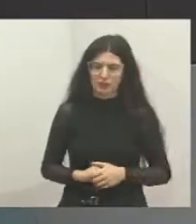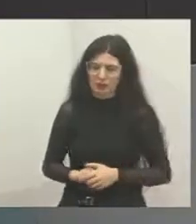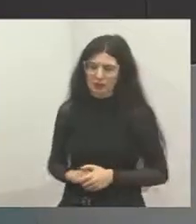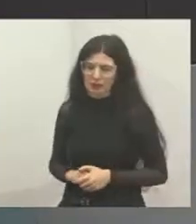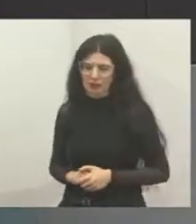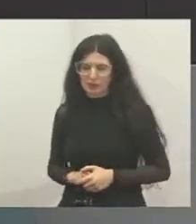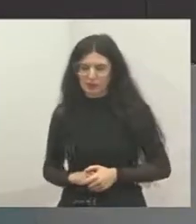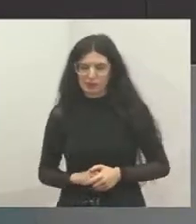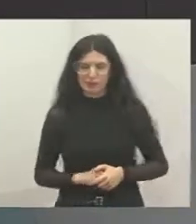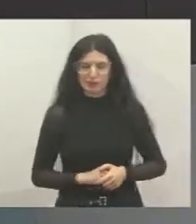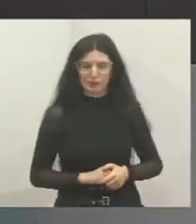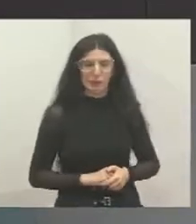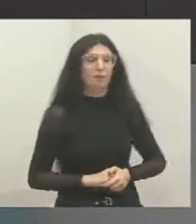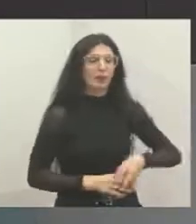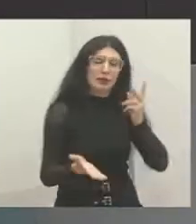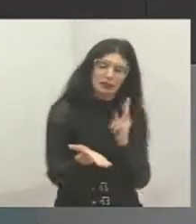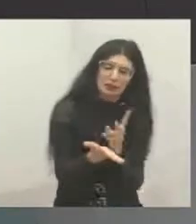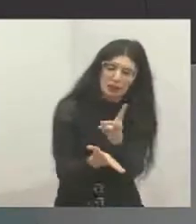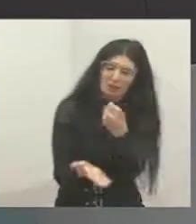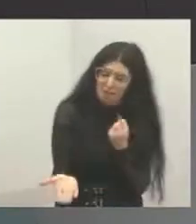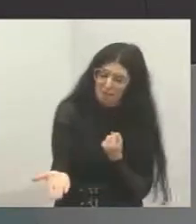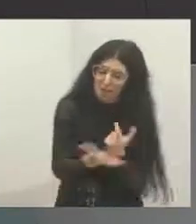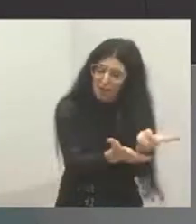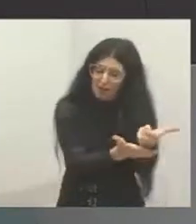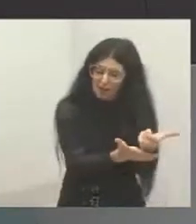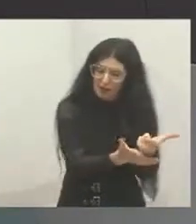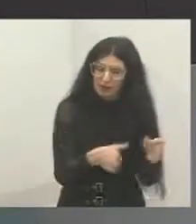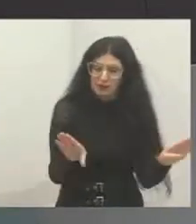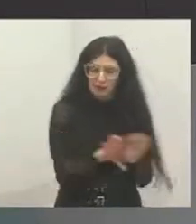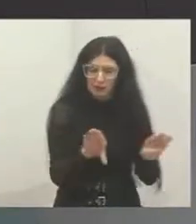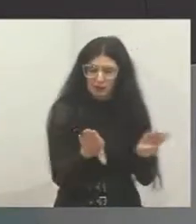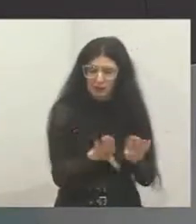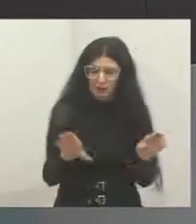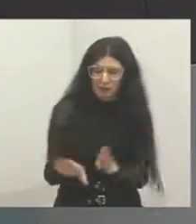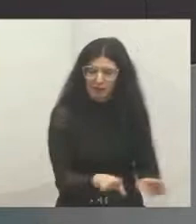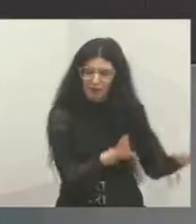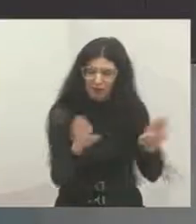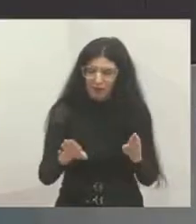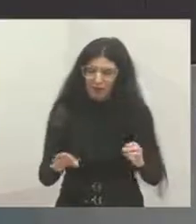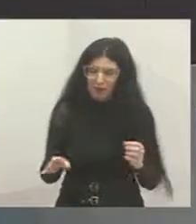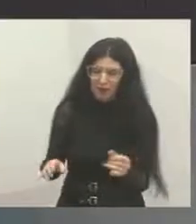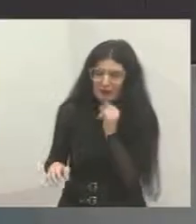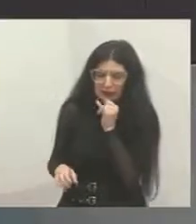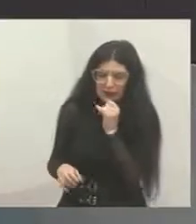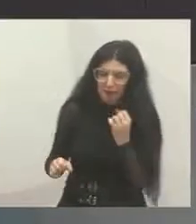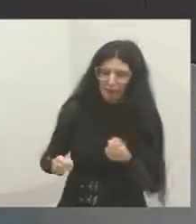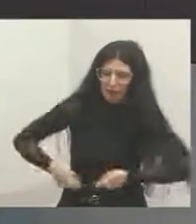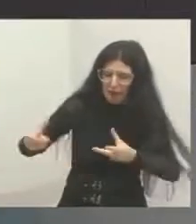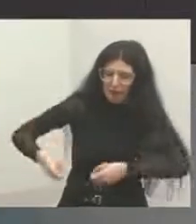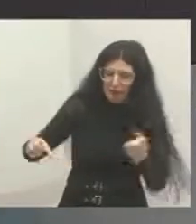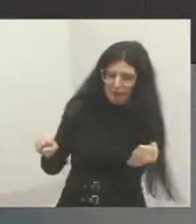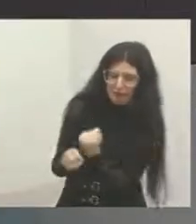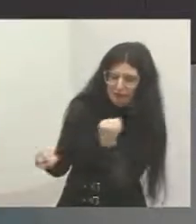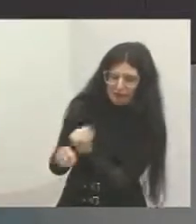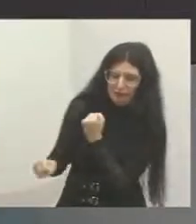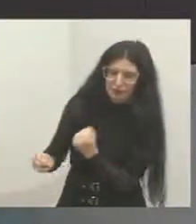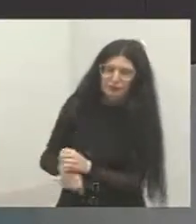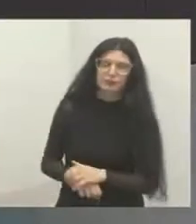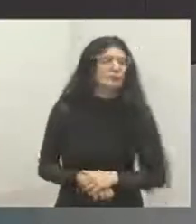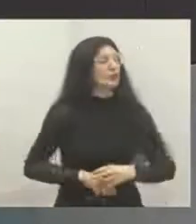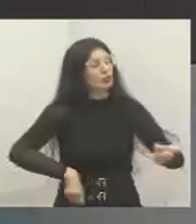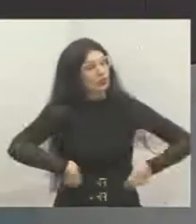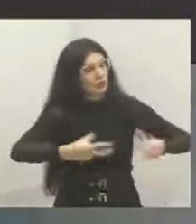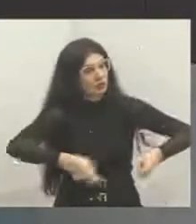Eu foquei nisso. Nem certo. Orçamento. Receita, despesa. Receita é essa, despesa é essa. Isso. E da despesa,